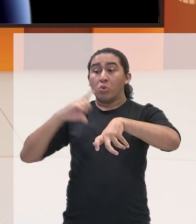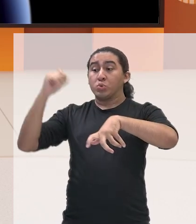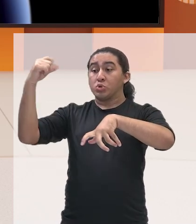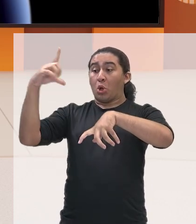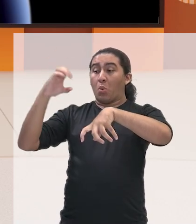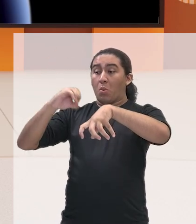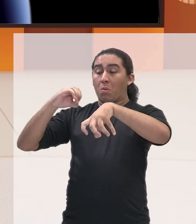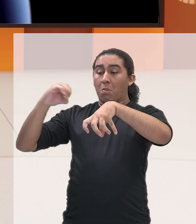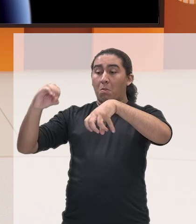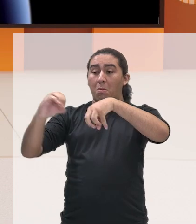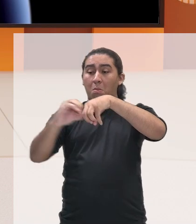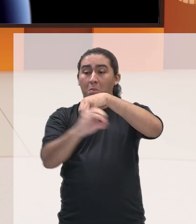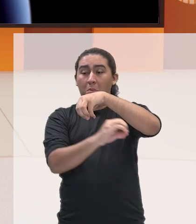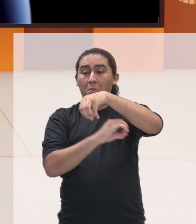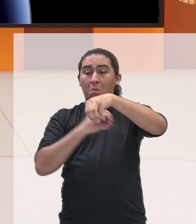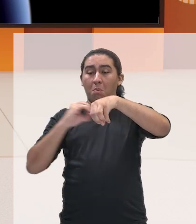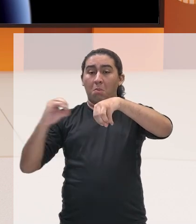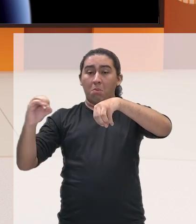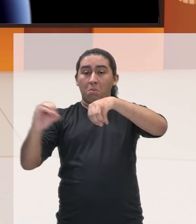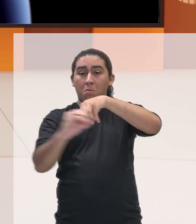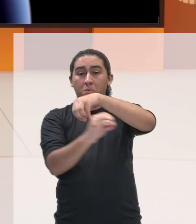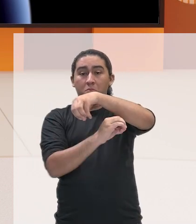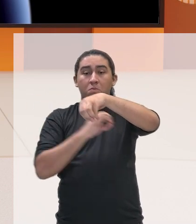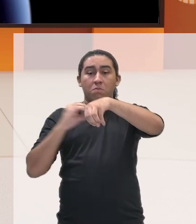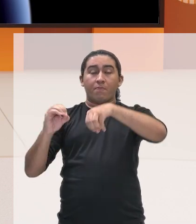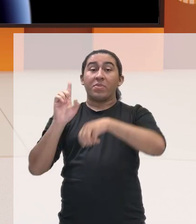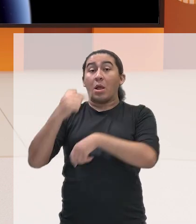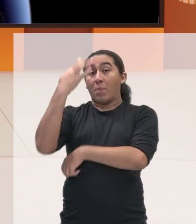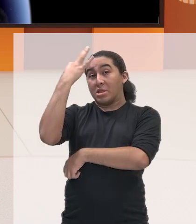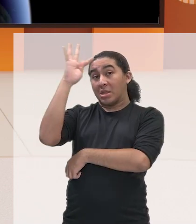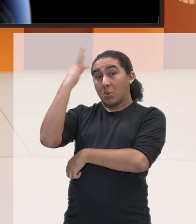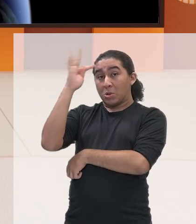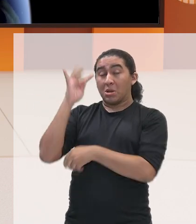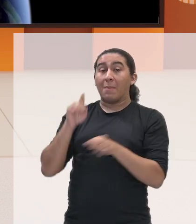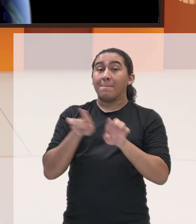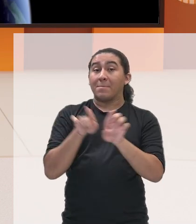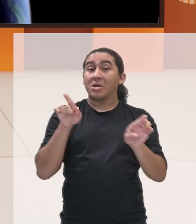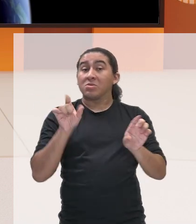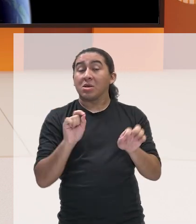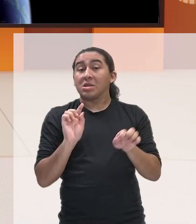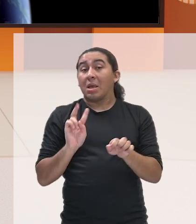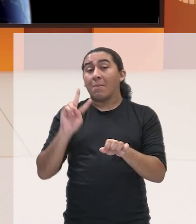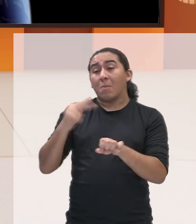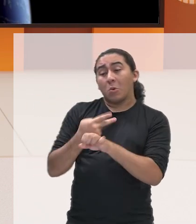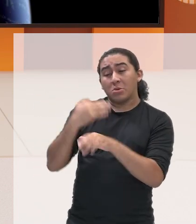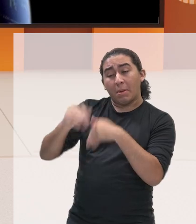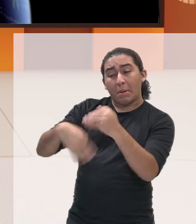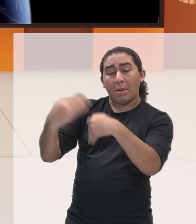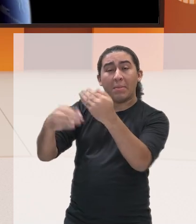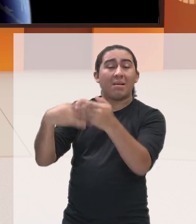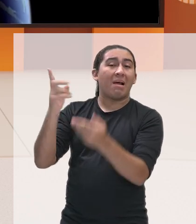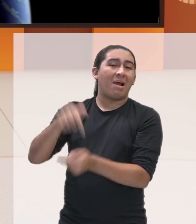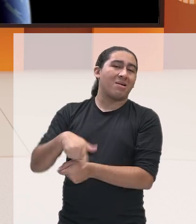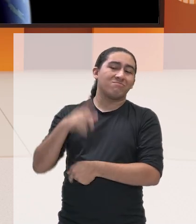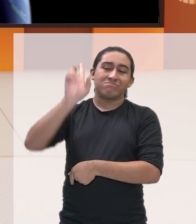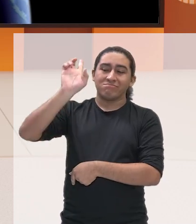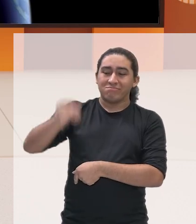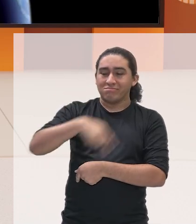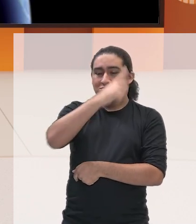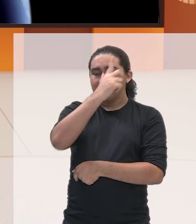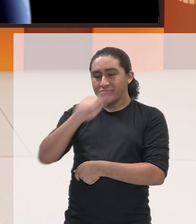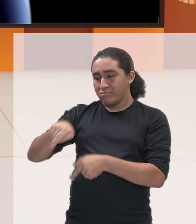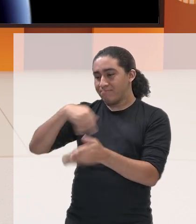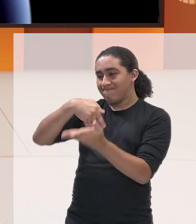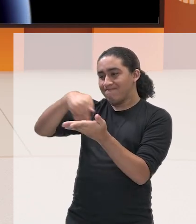que girava em torno da Terra. Isso era uma teoria. Essa teoria foi refutada, né? Então, com estudos,